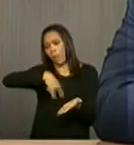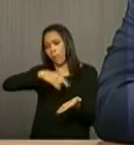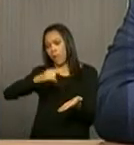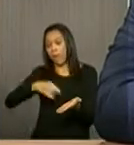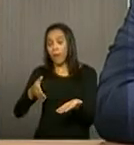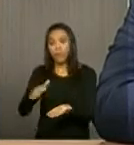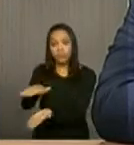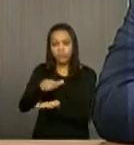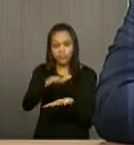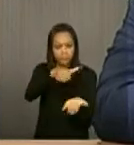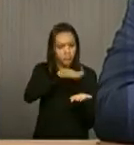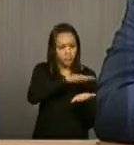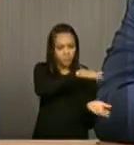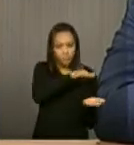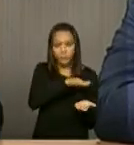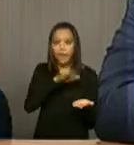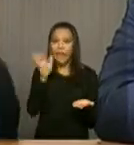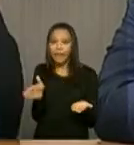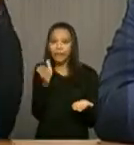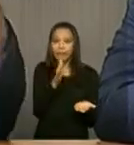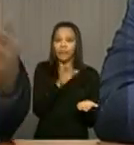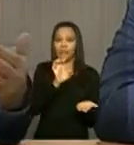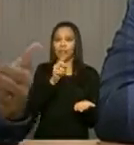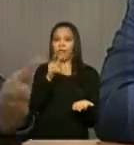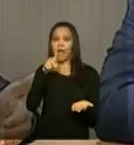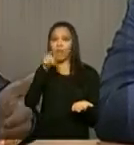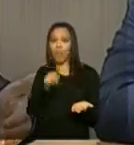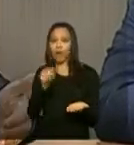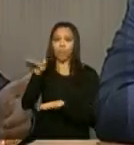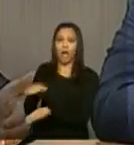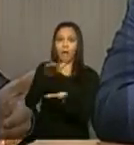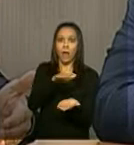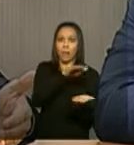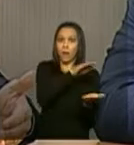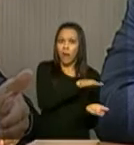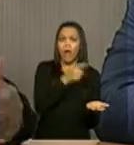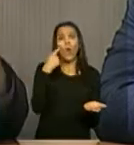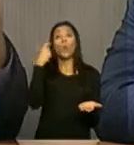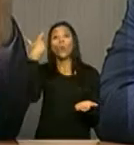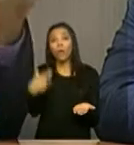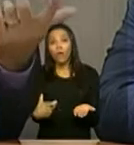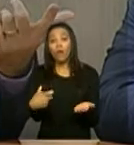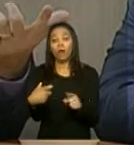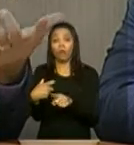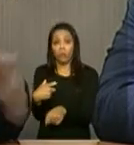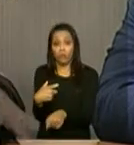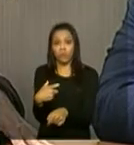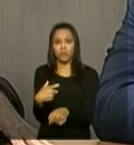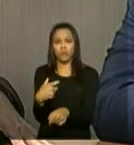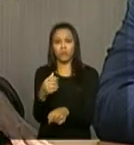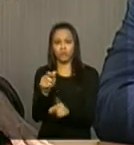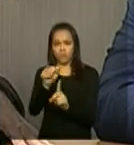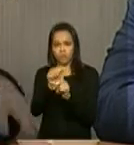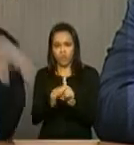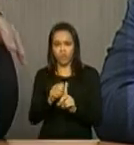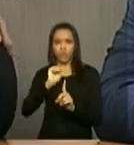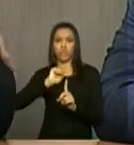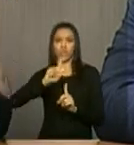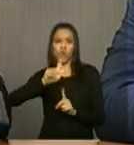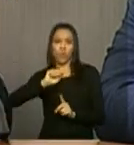cada etapa dos trabalhos periciais desde o reconhecimento do local que foi feito em agosto do ano passado